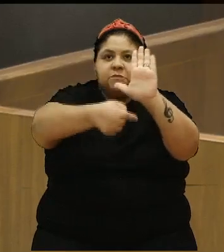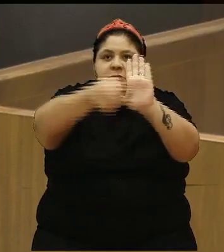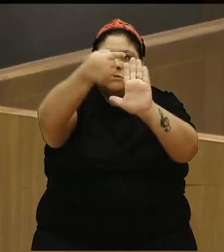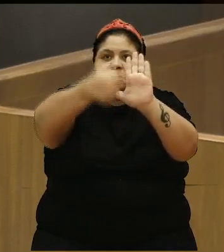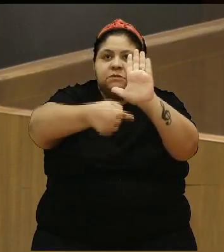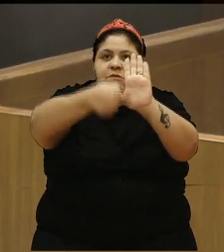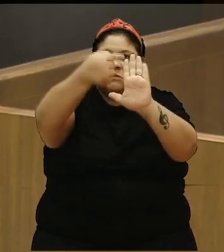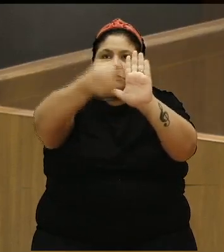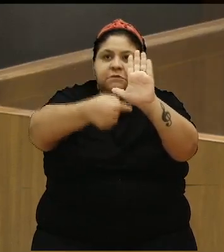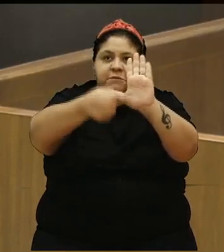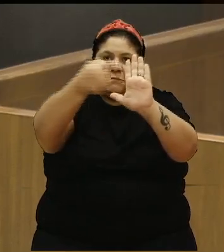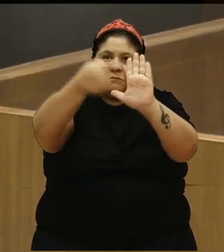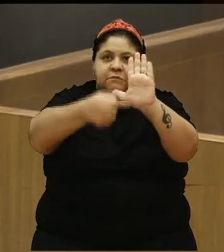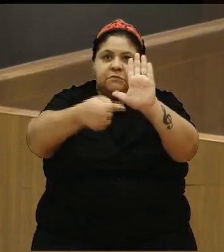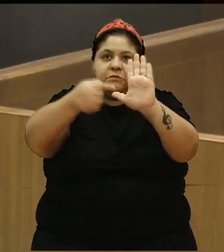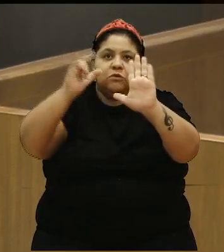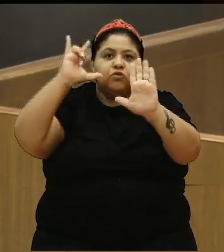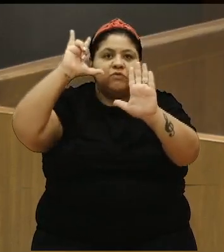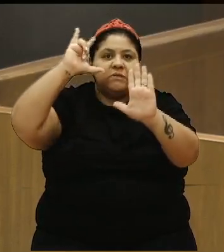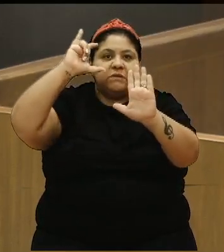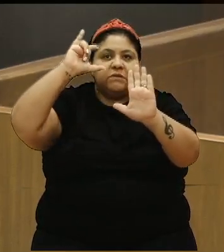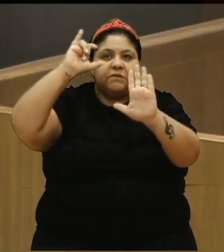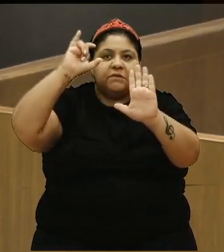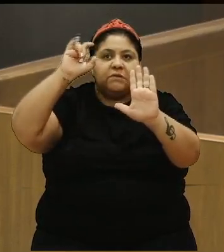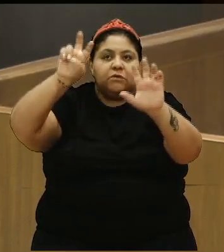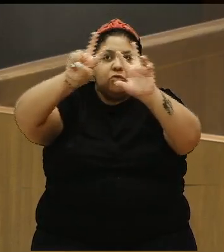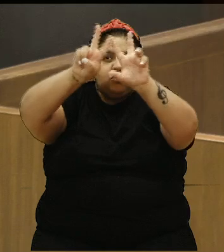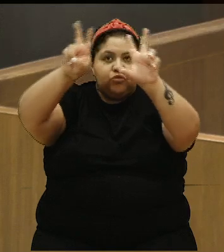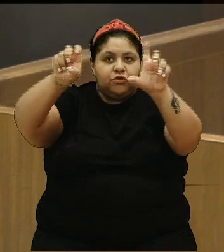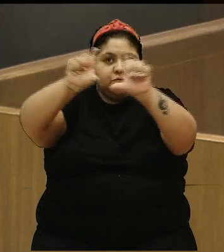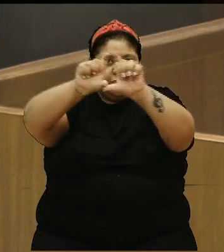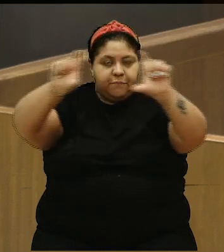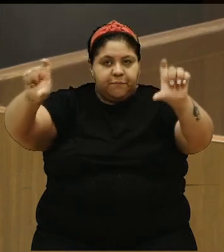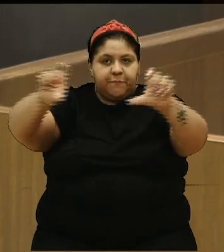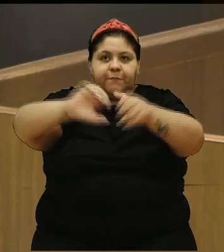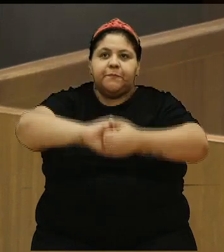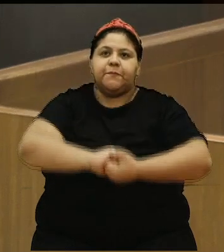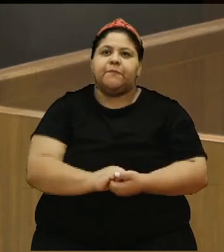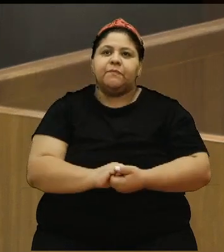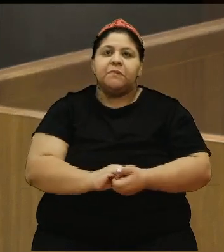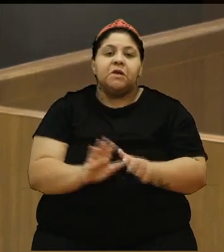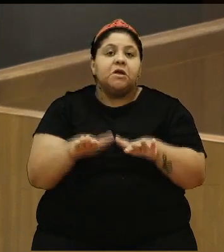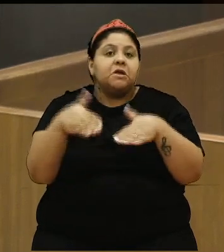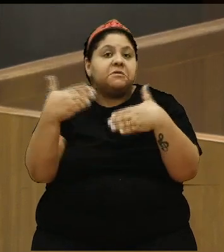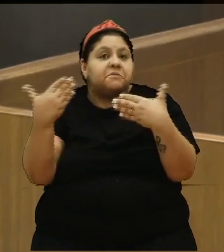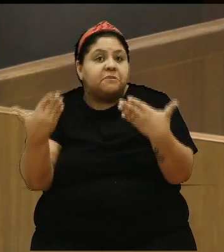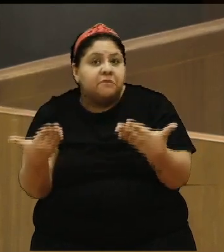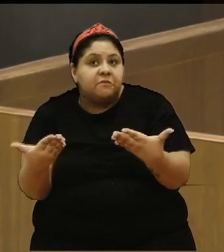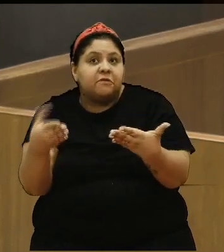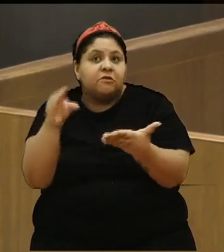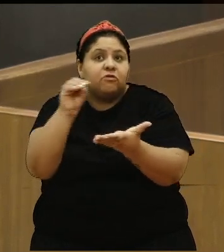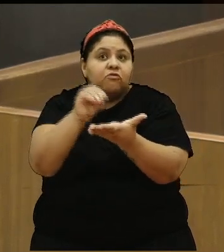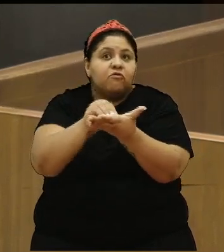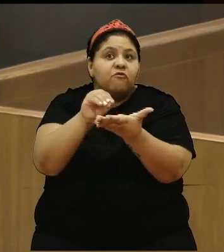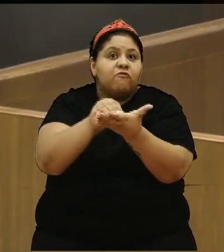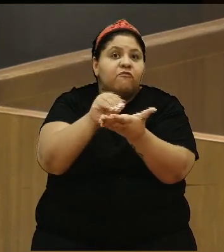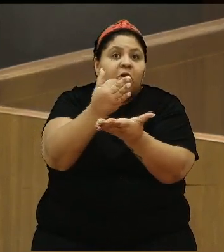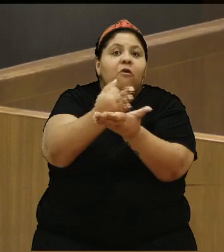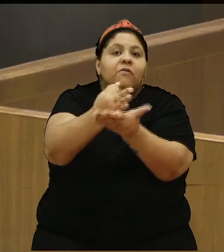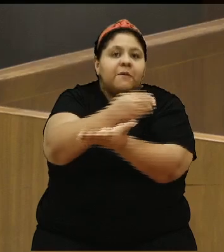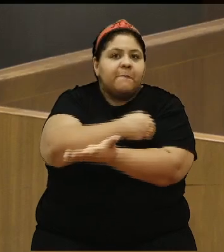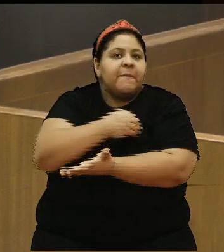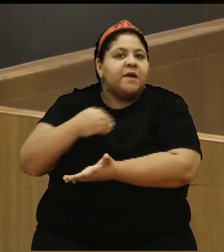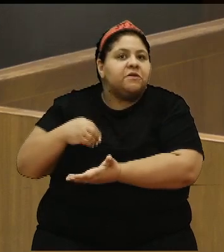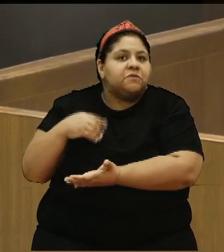abram para que vocês possam ver. O título é o seguinte: será que realmente faltam médicos?